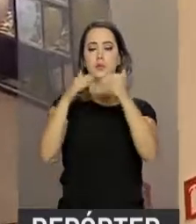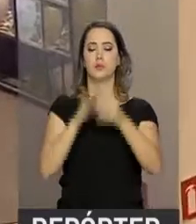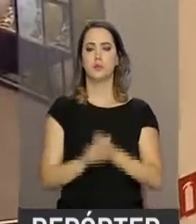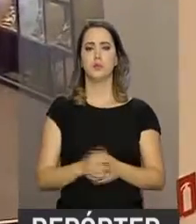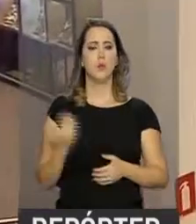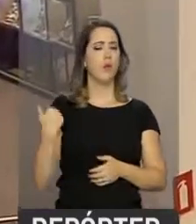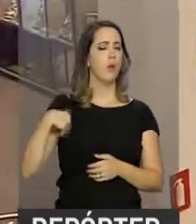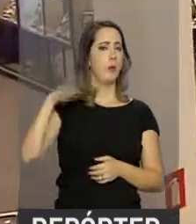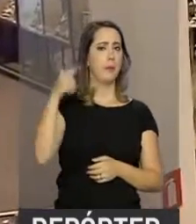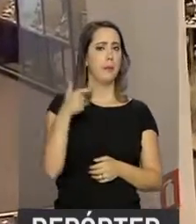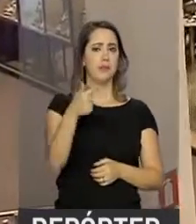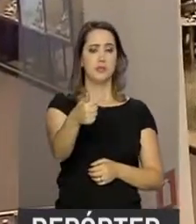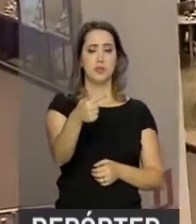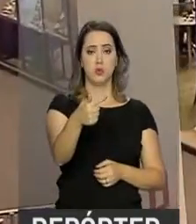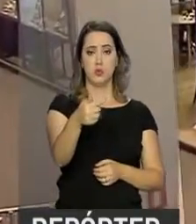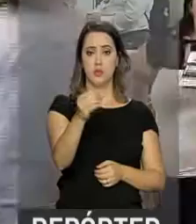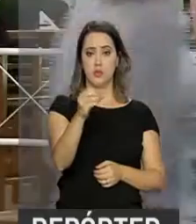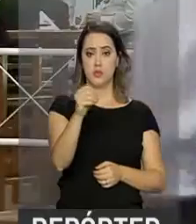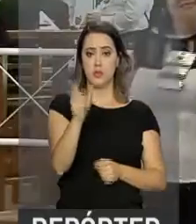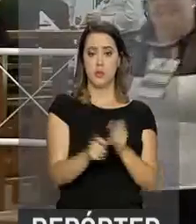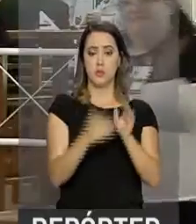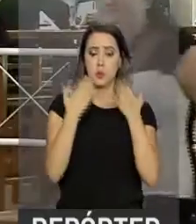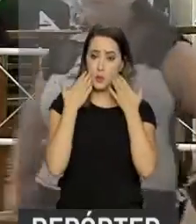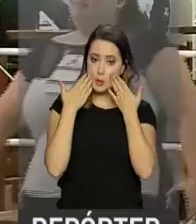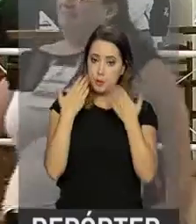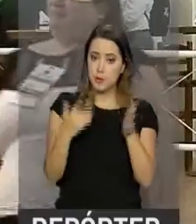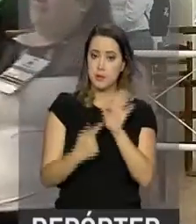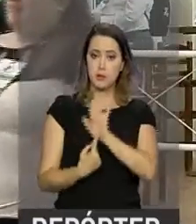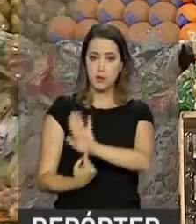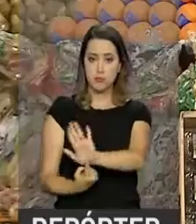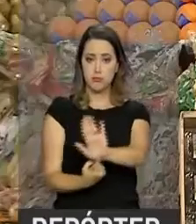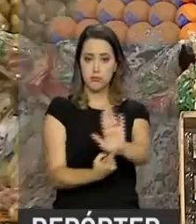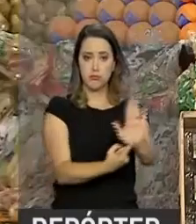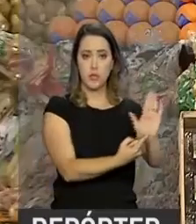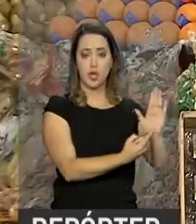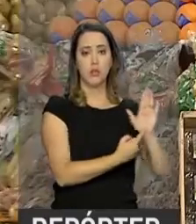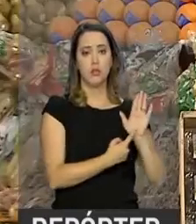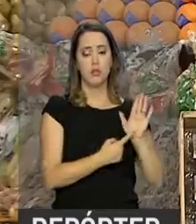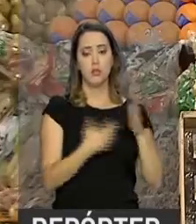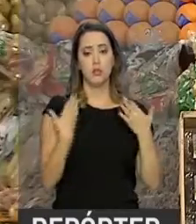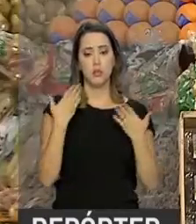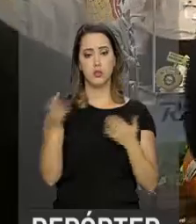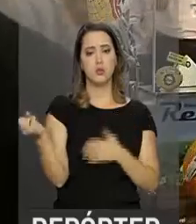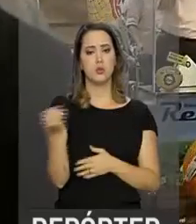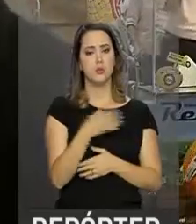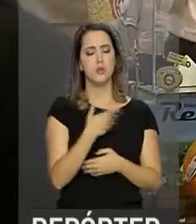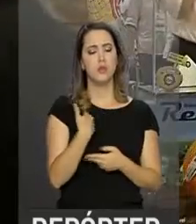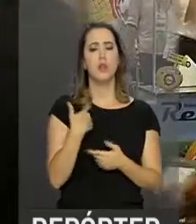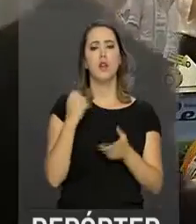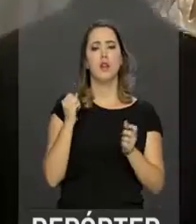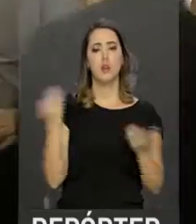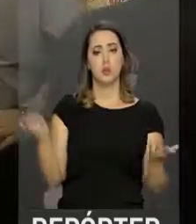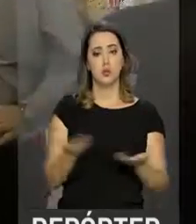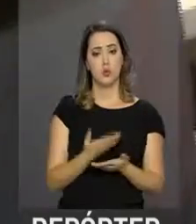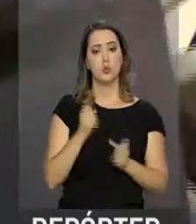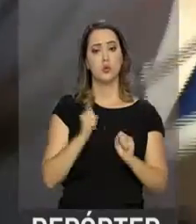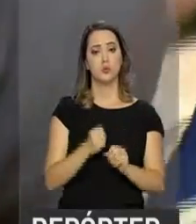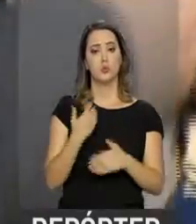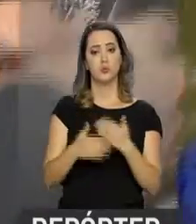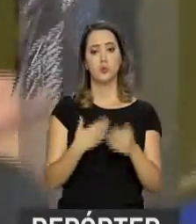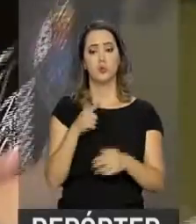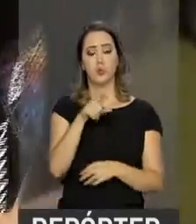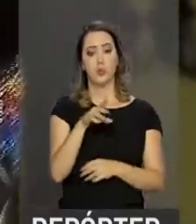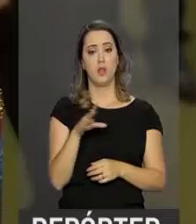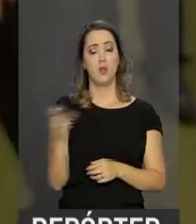São mais de 700 expositores, brasileiros e estrangeiros, que vão mostrar novidades e tendências para o setor, como